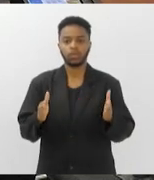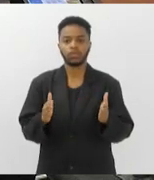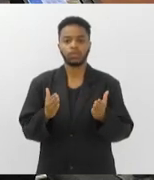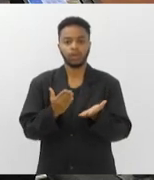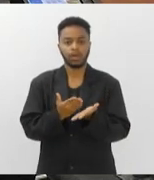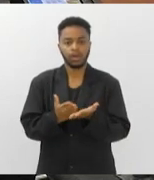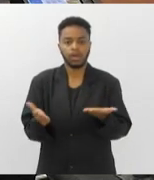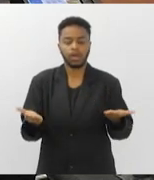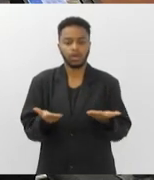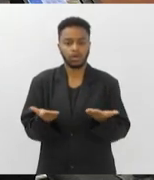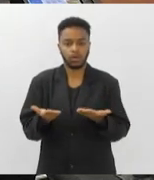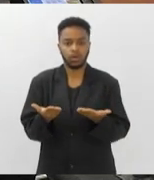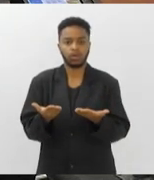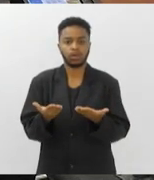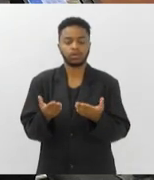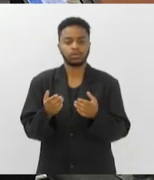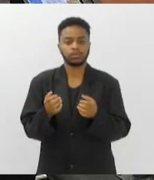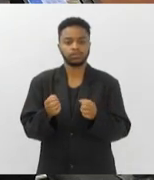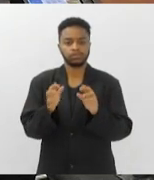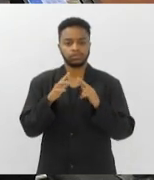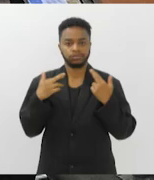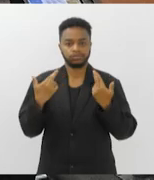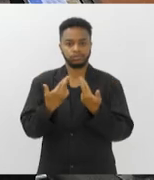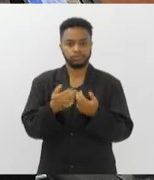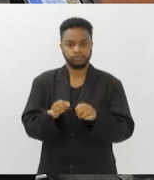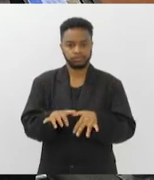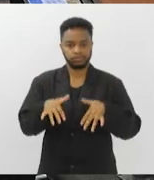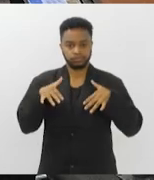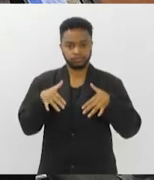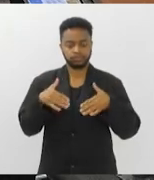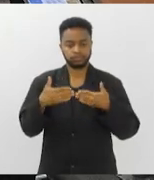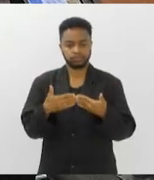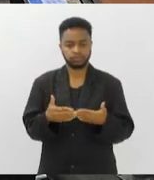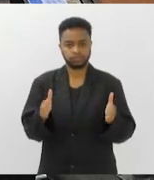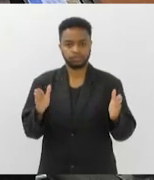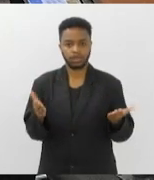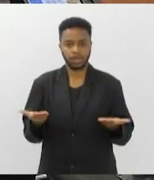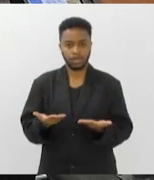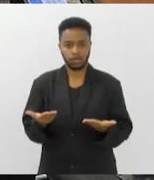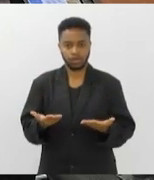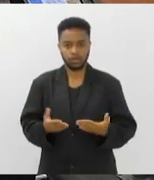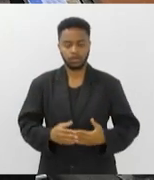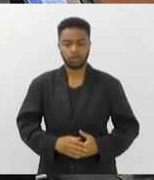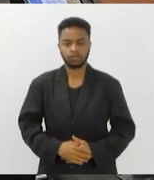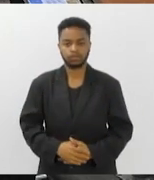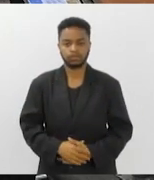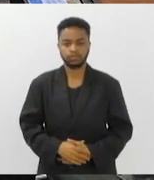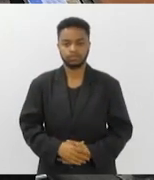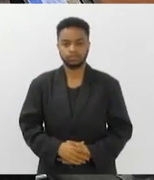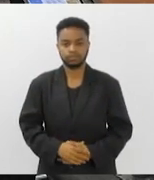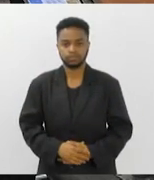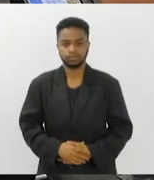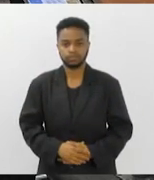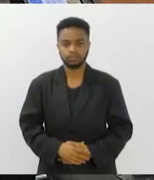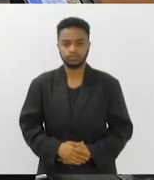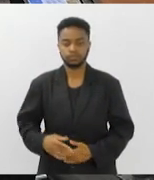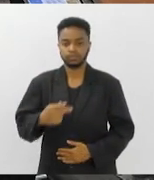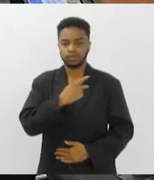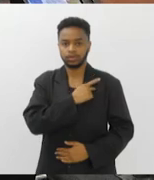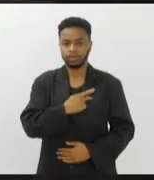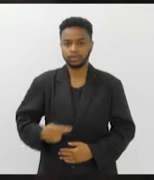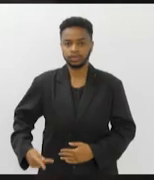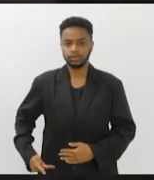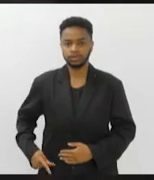iniciamos os nossos trabalhos. Está aberta a sessão. A